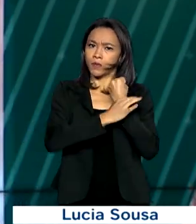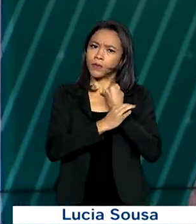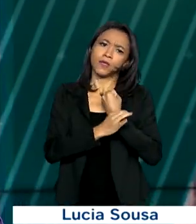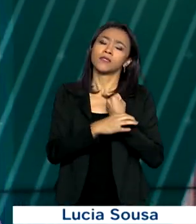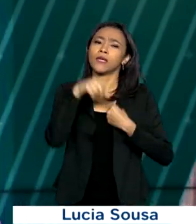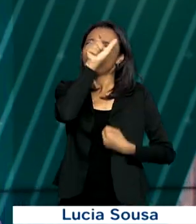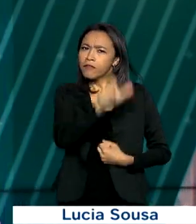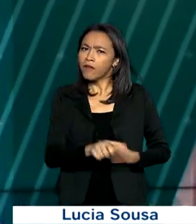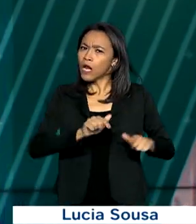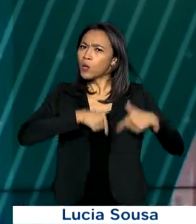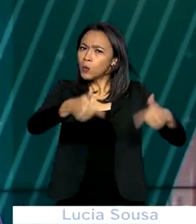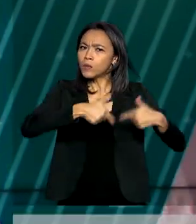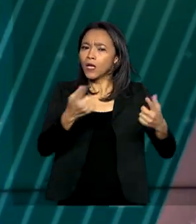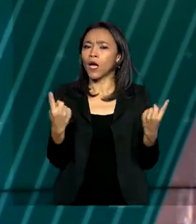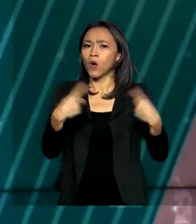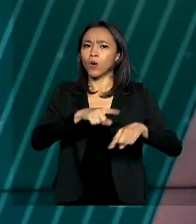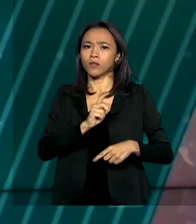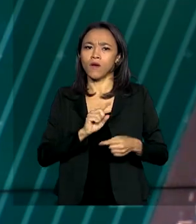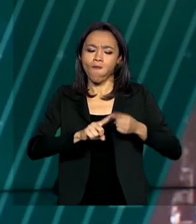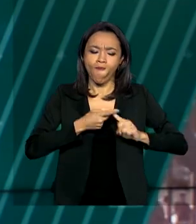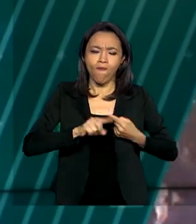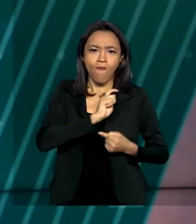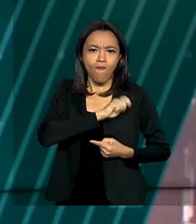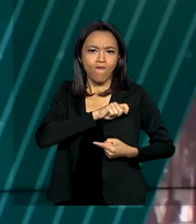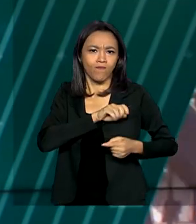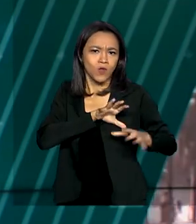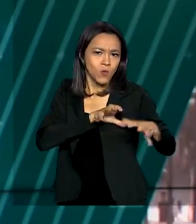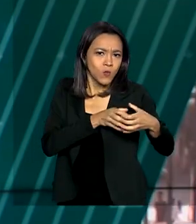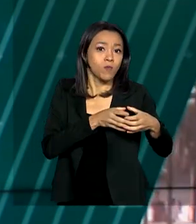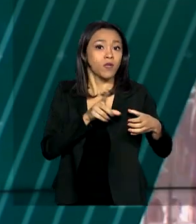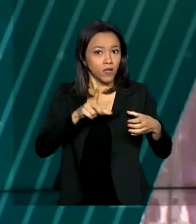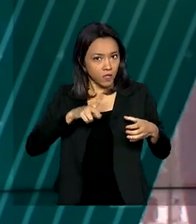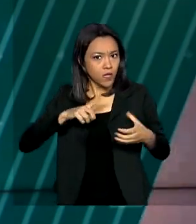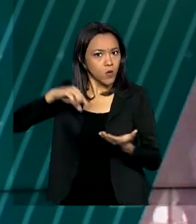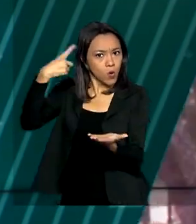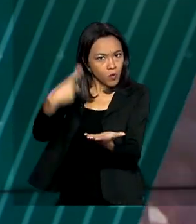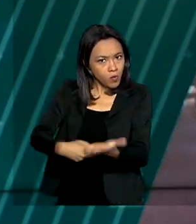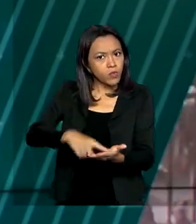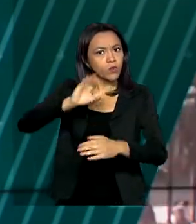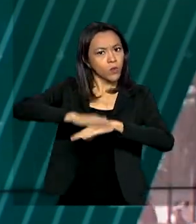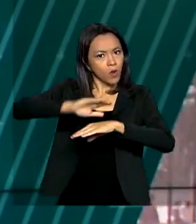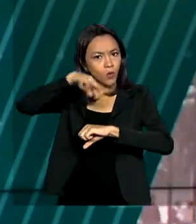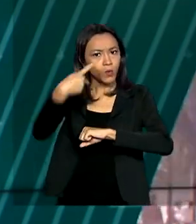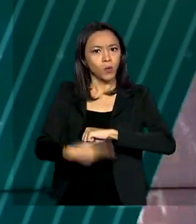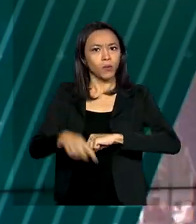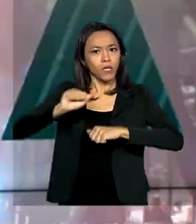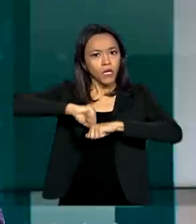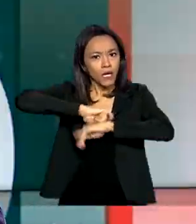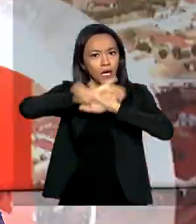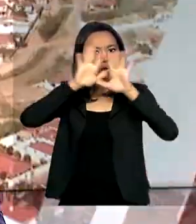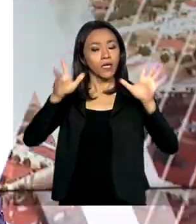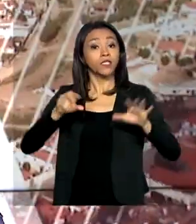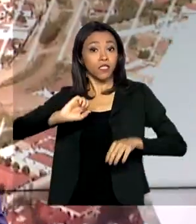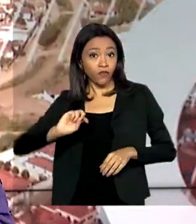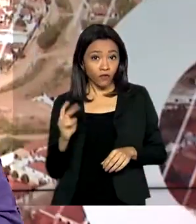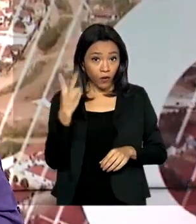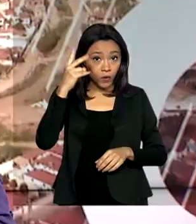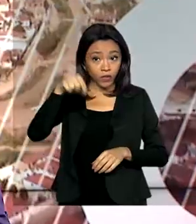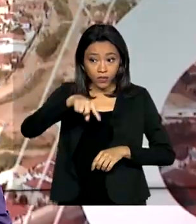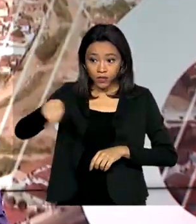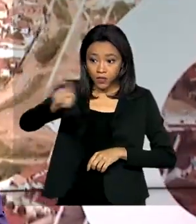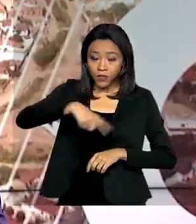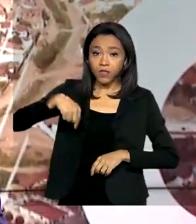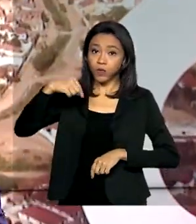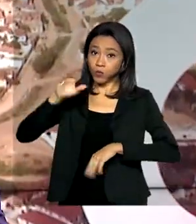contra o crime organizado e destacou que tem compromisso com a autonomia, transparência e valorização dos agentes de